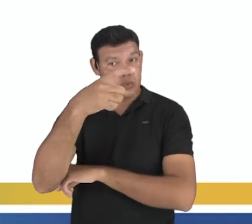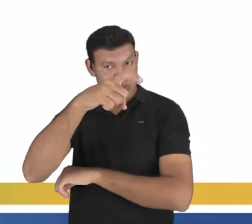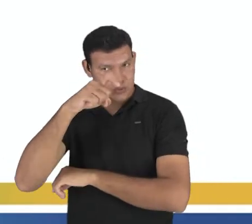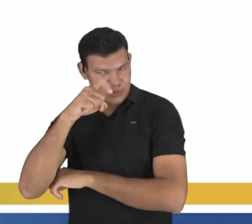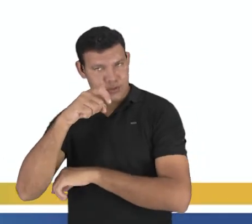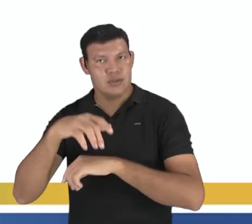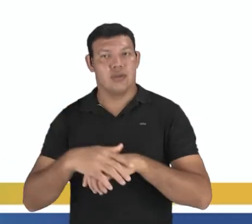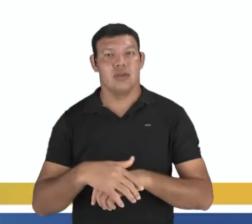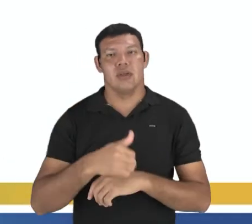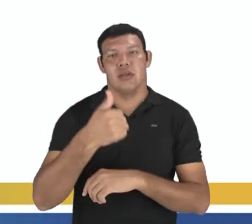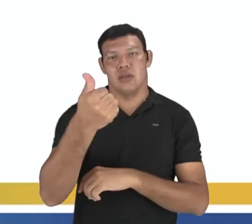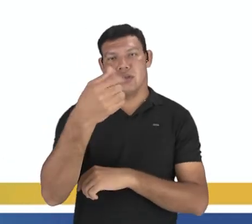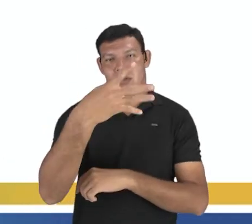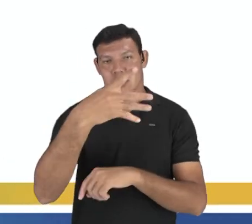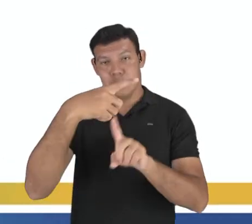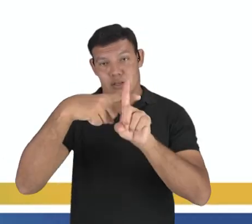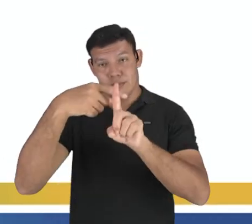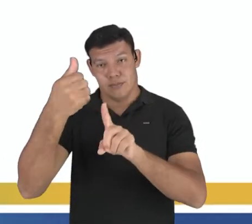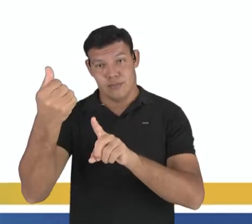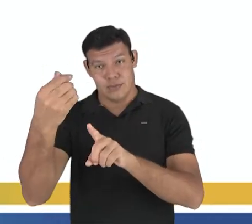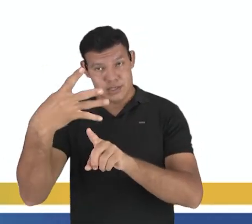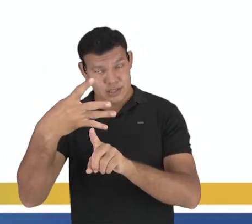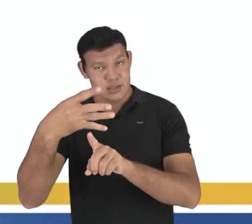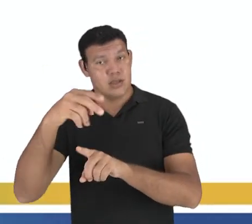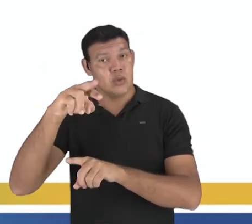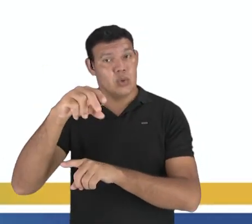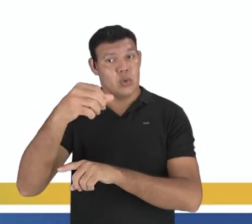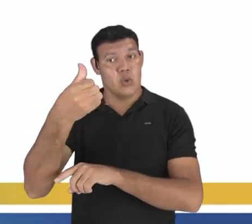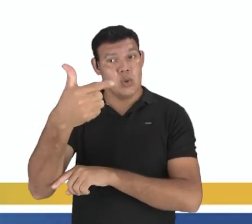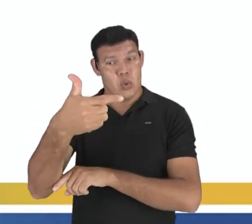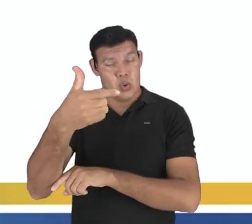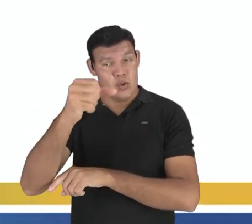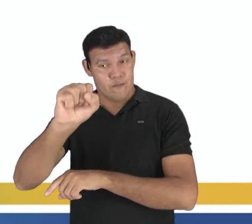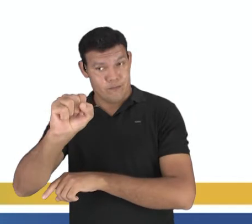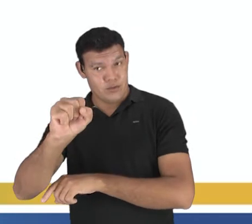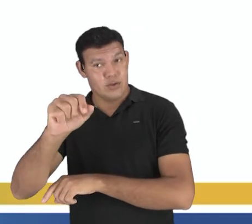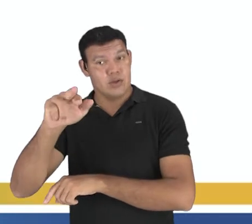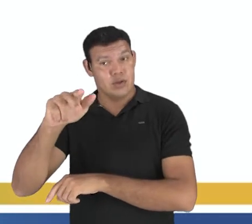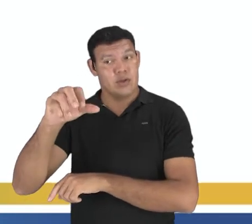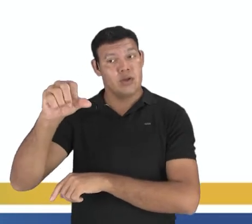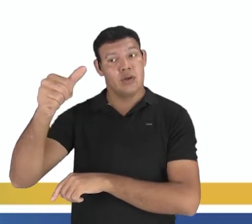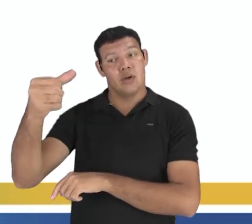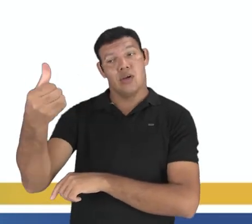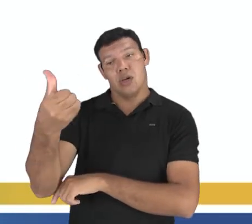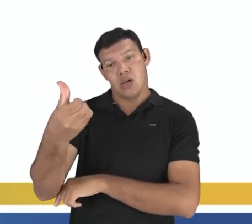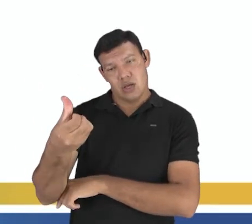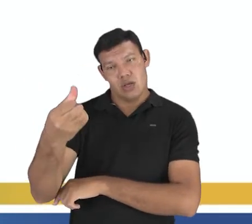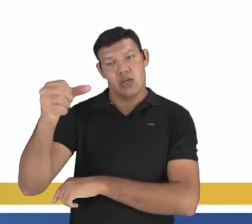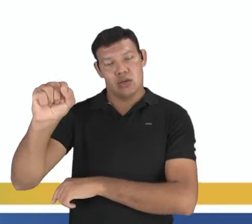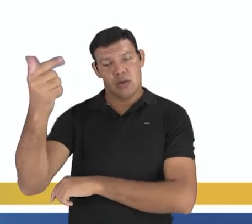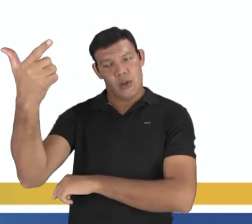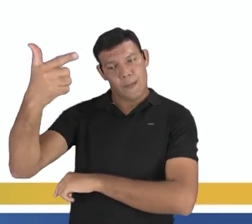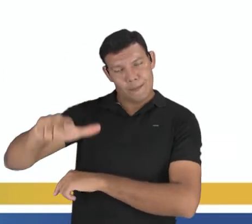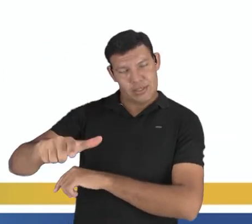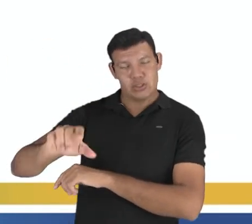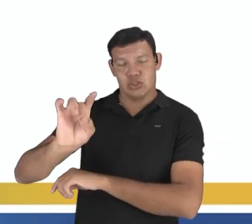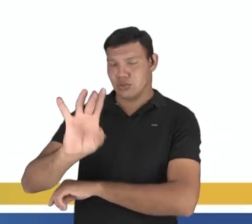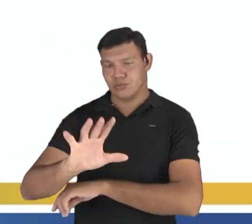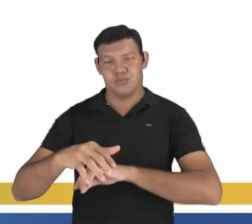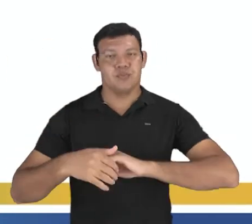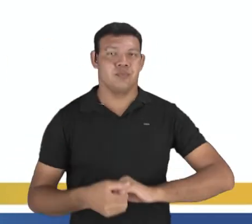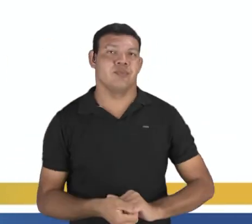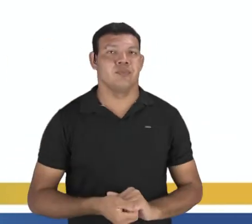2x, 14 mais 14 é igual a 28, e aí o 68 você só permanece com esse